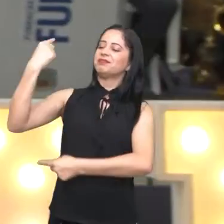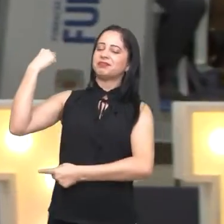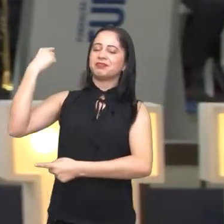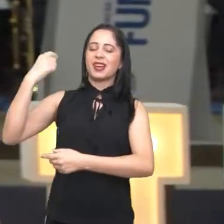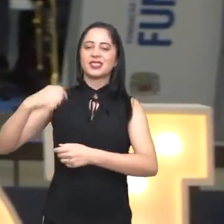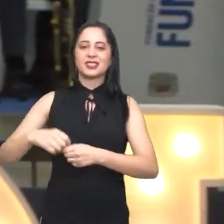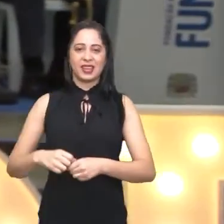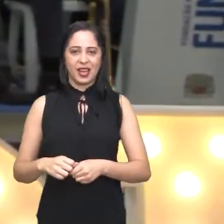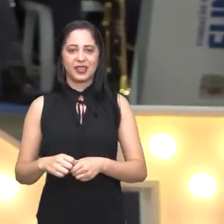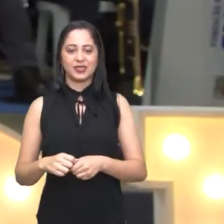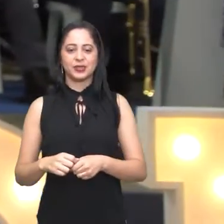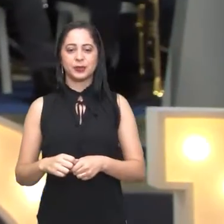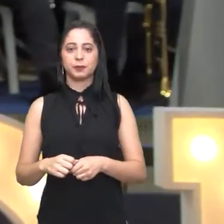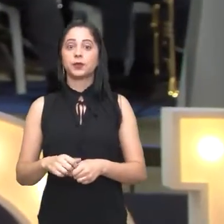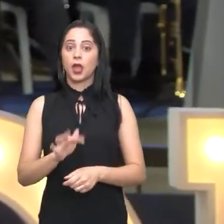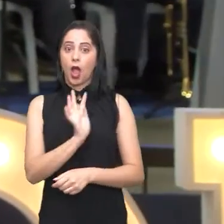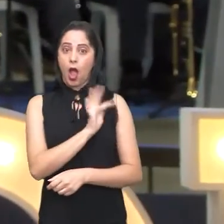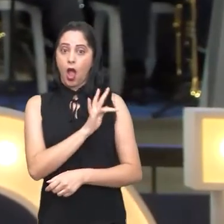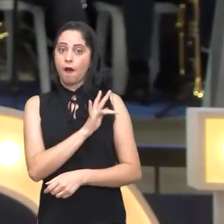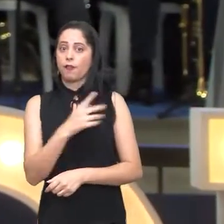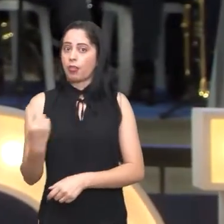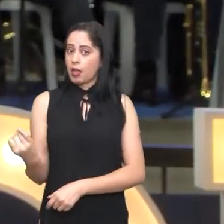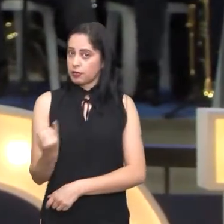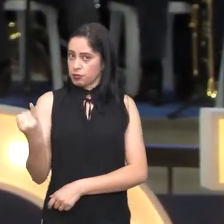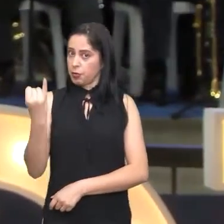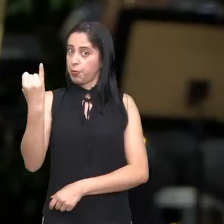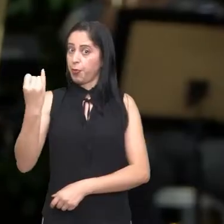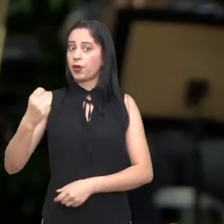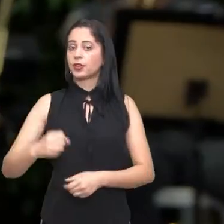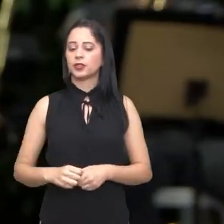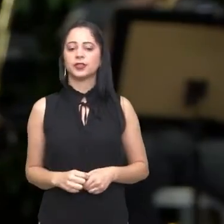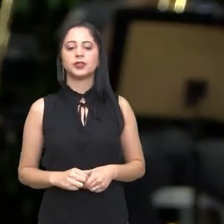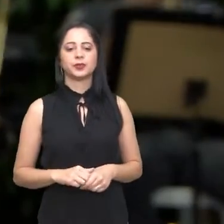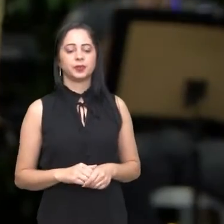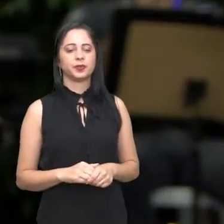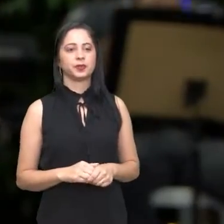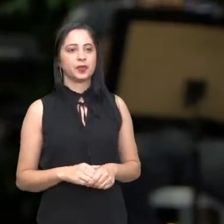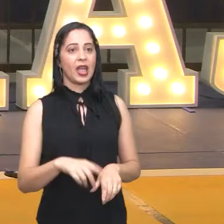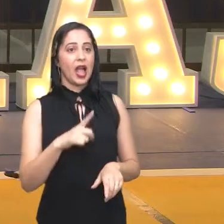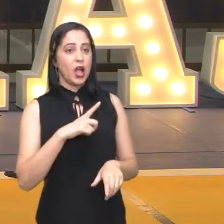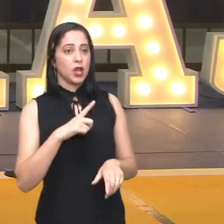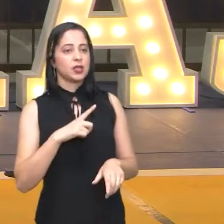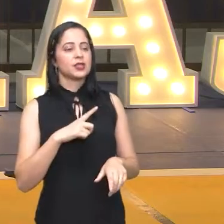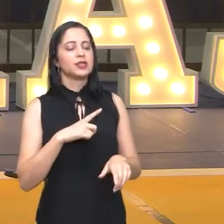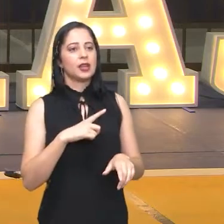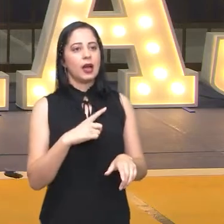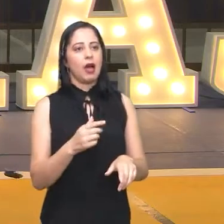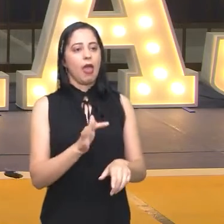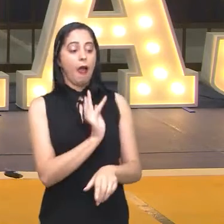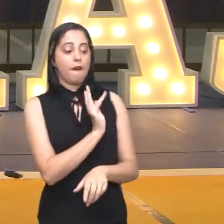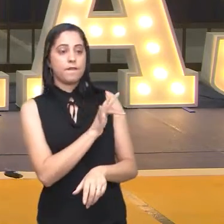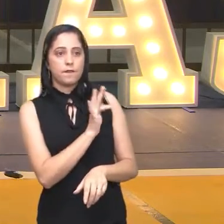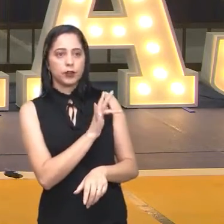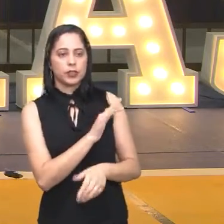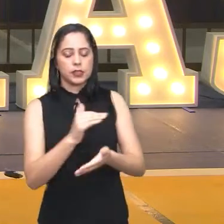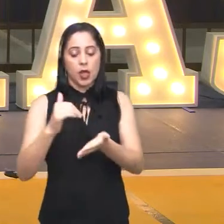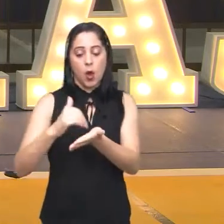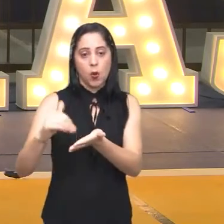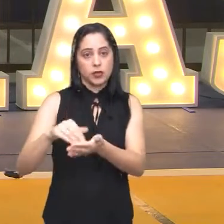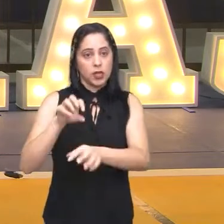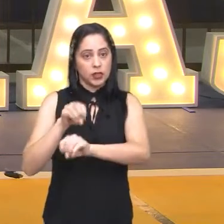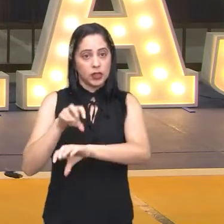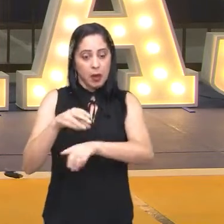secretário, a Fundaz vem se mostrando cada vez mais importante para o futuro da cidade. Nós temos um convênio muito importante entre